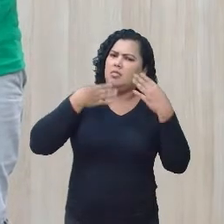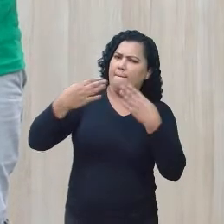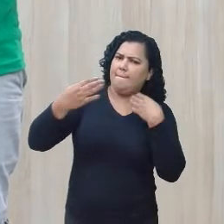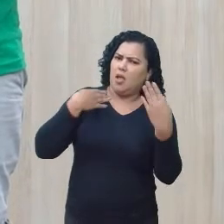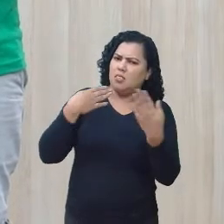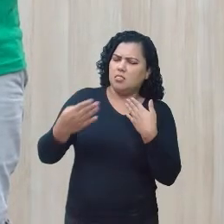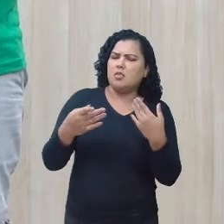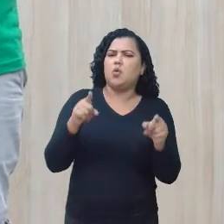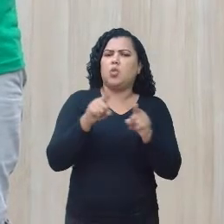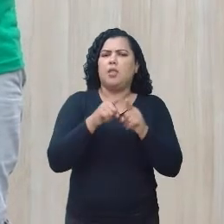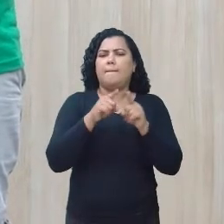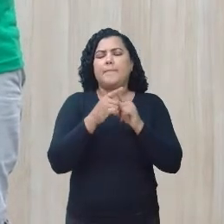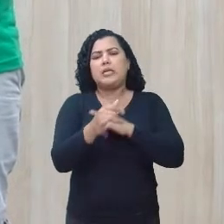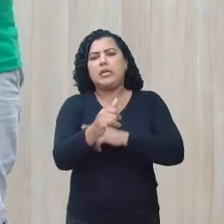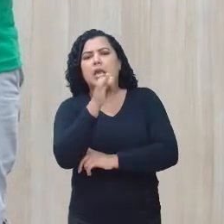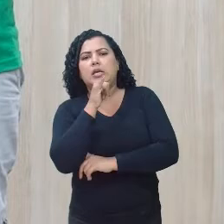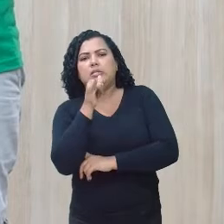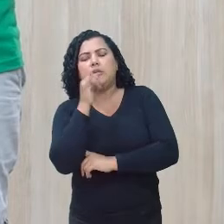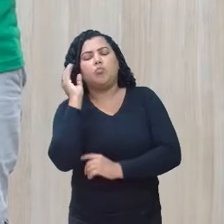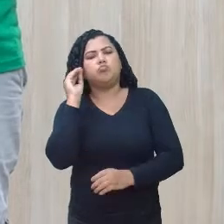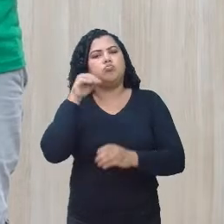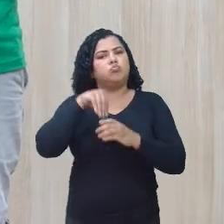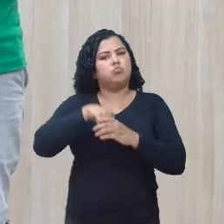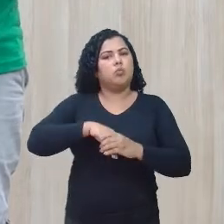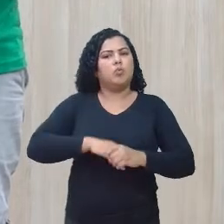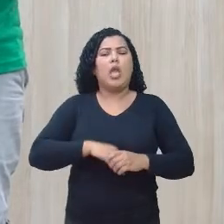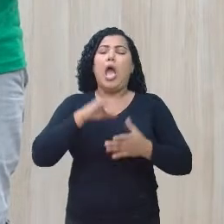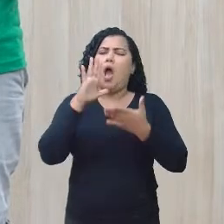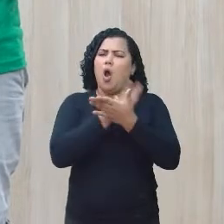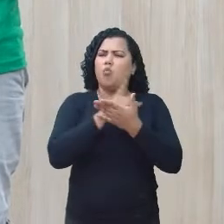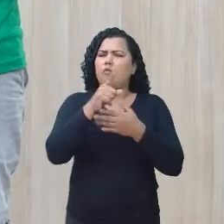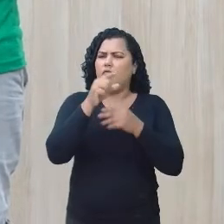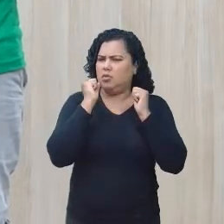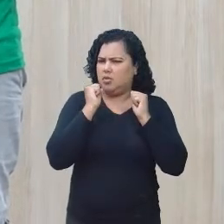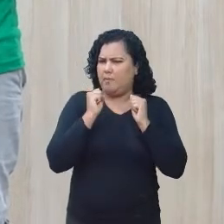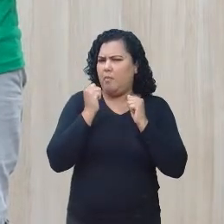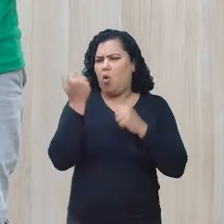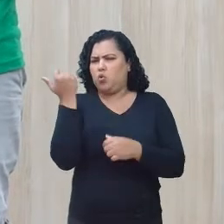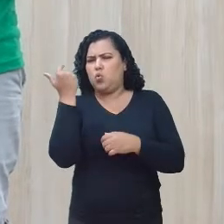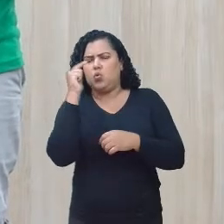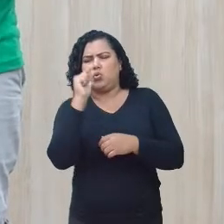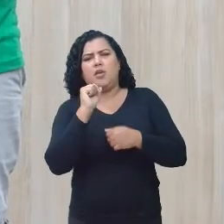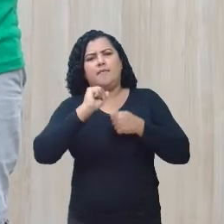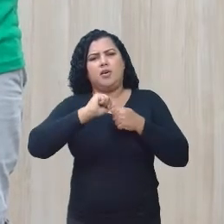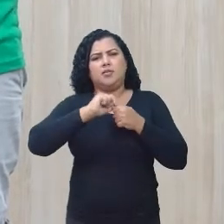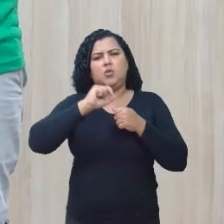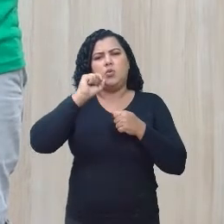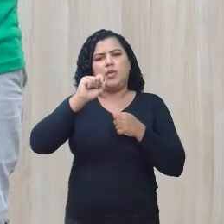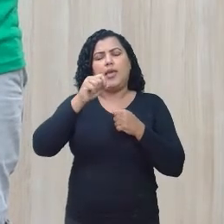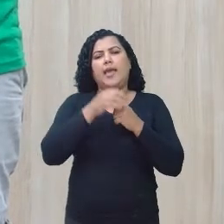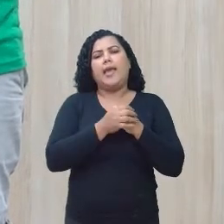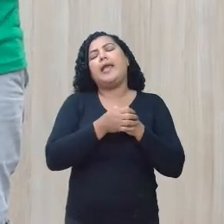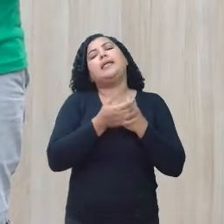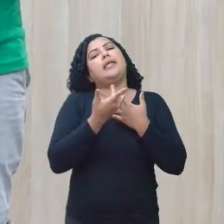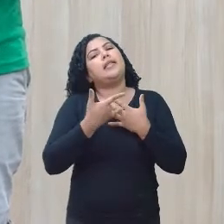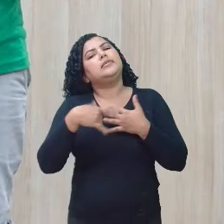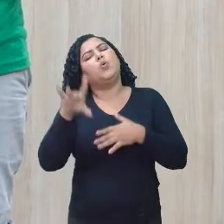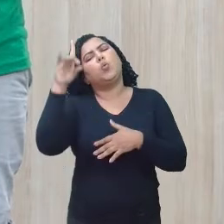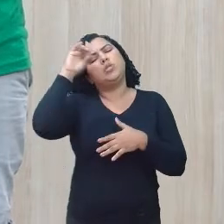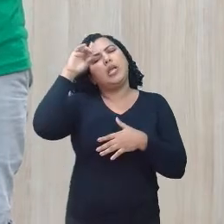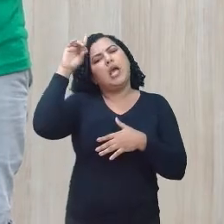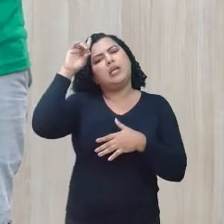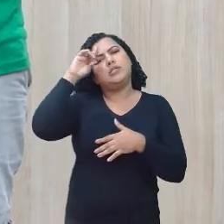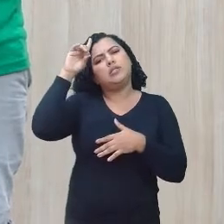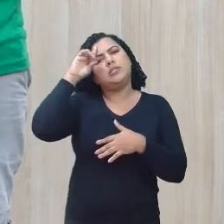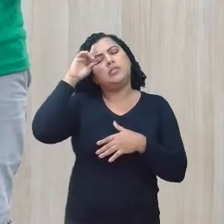ser exemplificado, e alguns você consegue fazer essa interação com coisas do dia a dia, do cotidiano, de